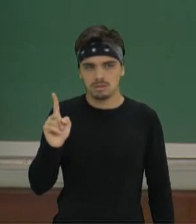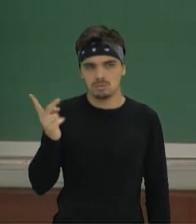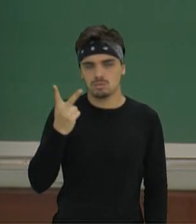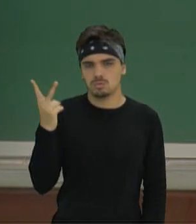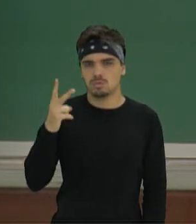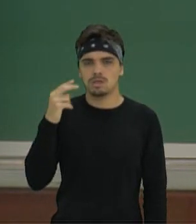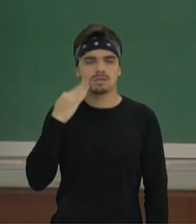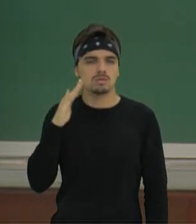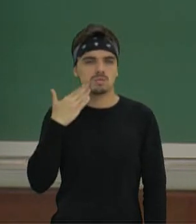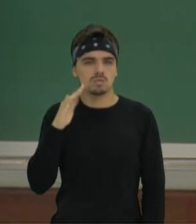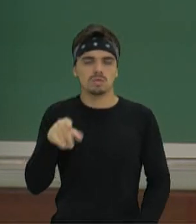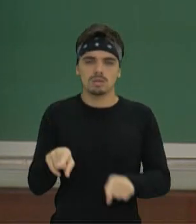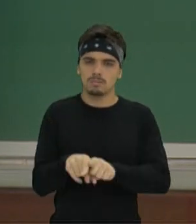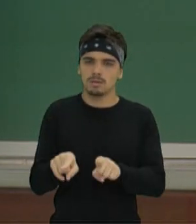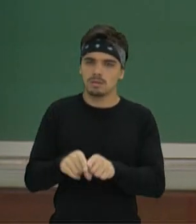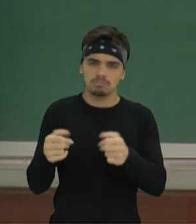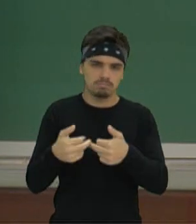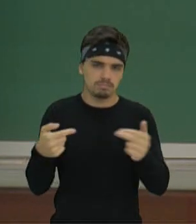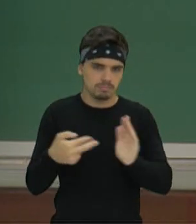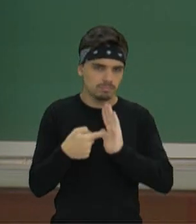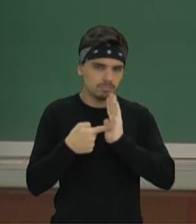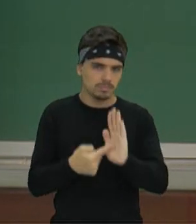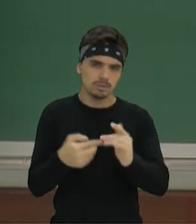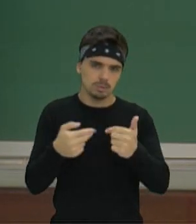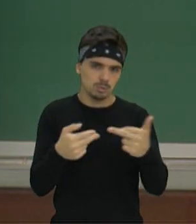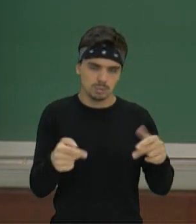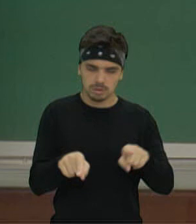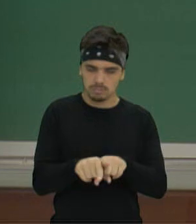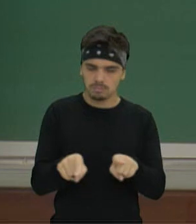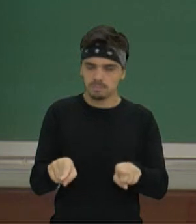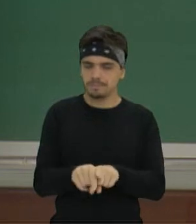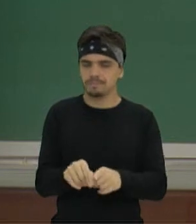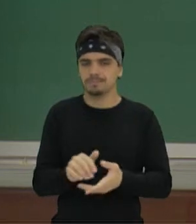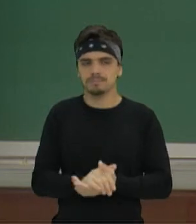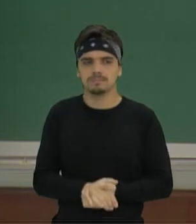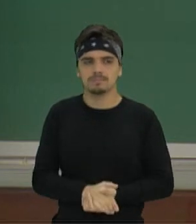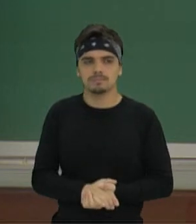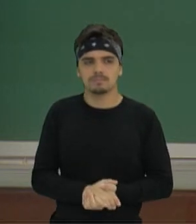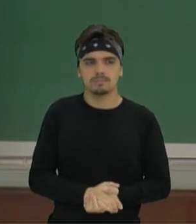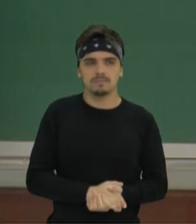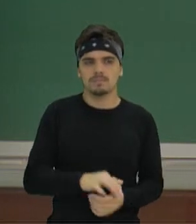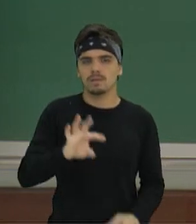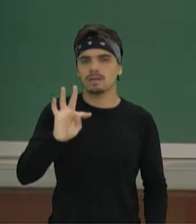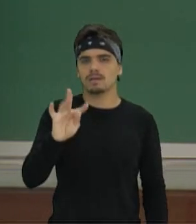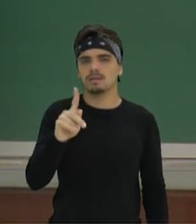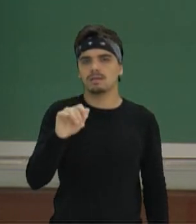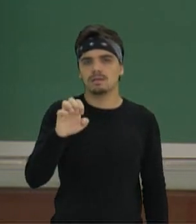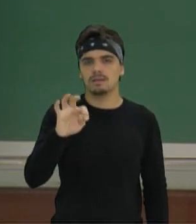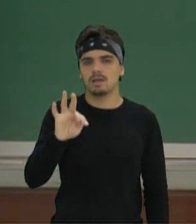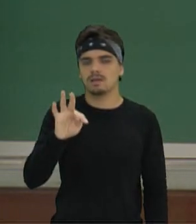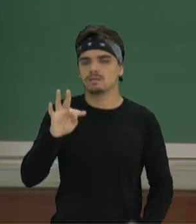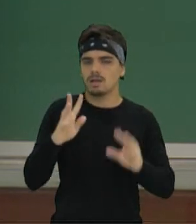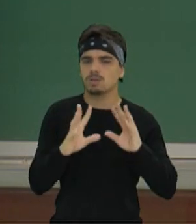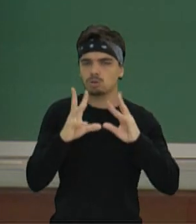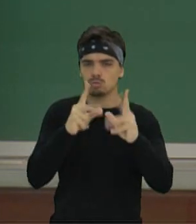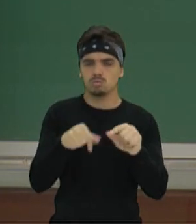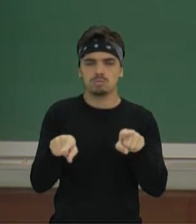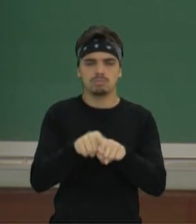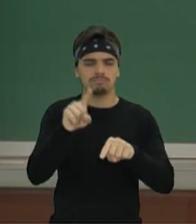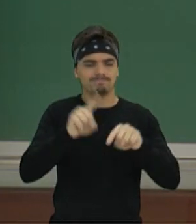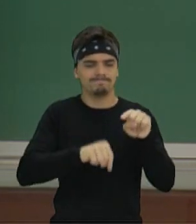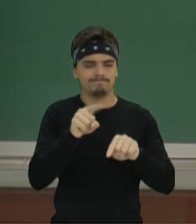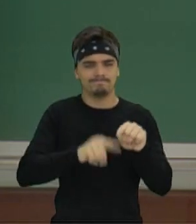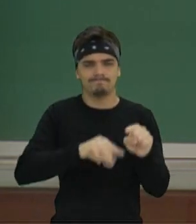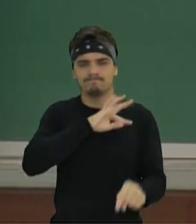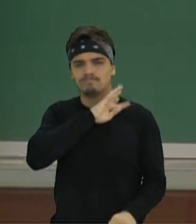referir a coisas, objetos, animais de modo geral, tá? Então, lembrando que o that serve para tudo, pessoas, objetos e animais. Agora, o who e o